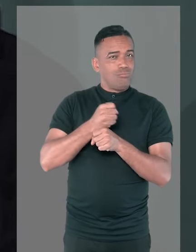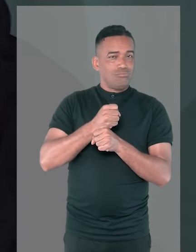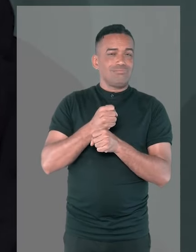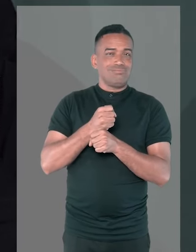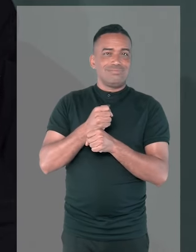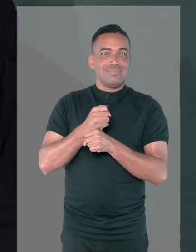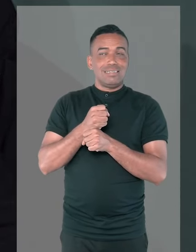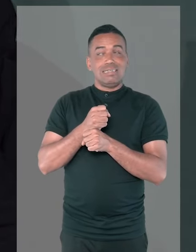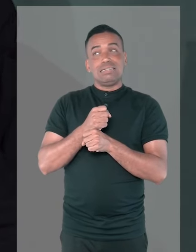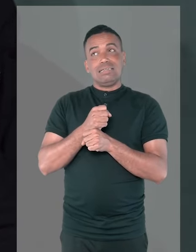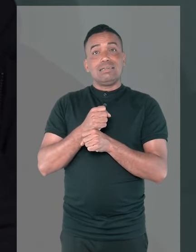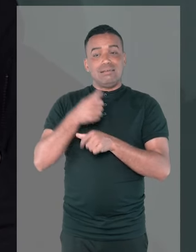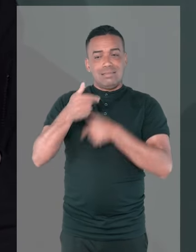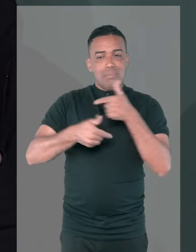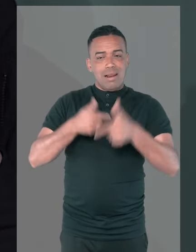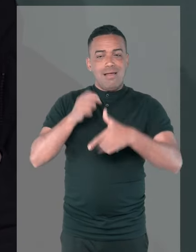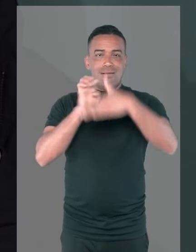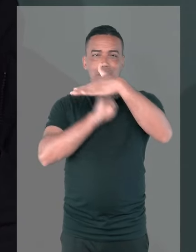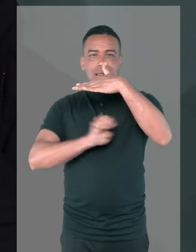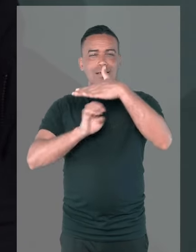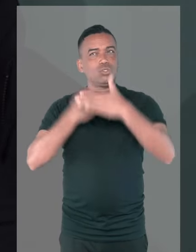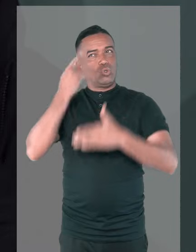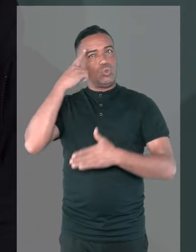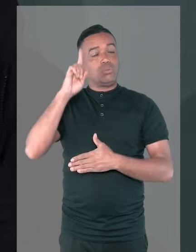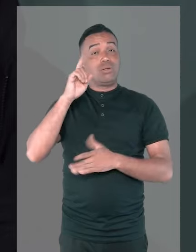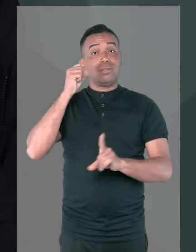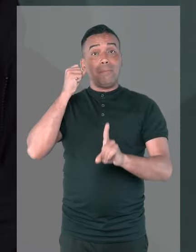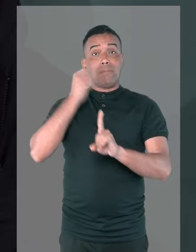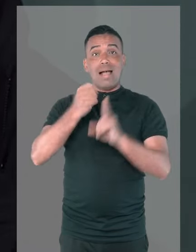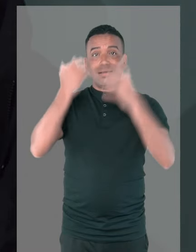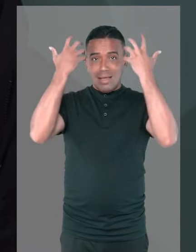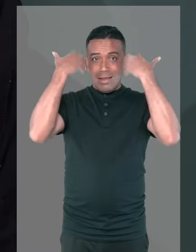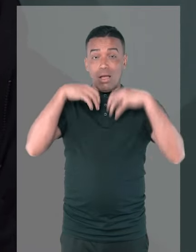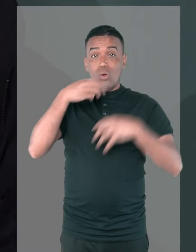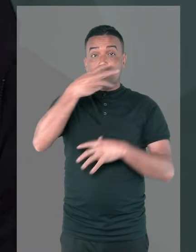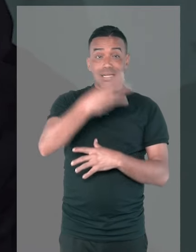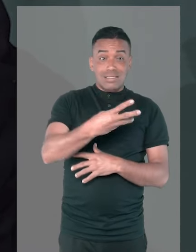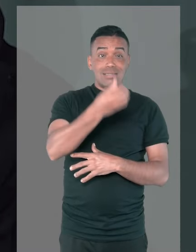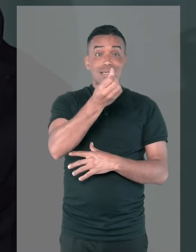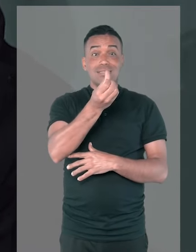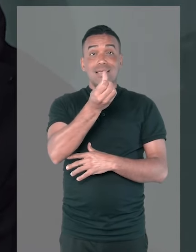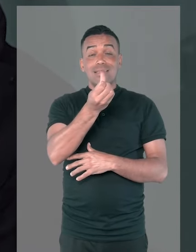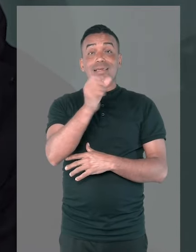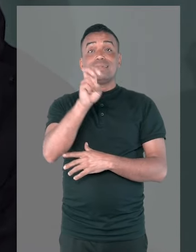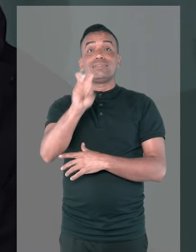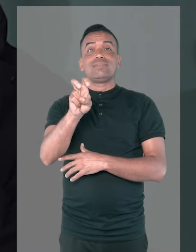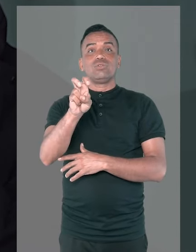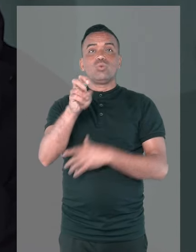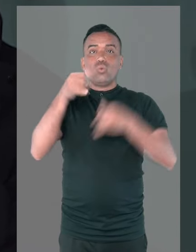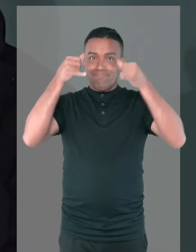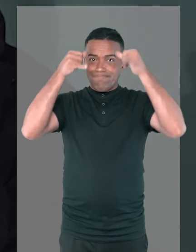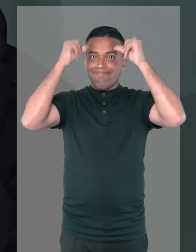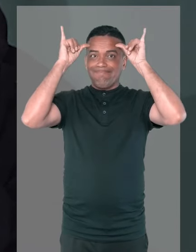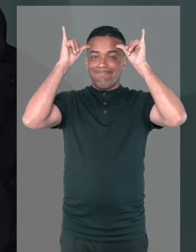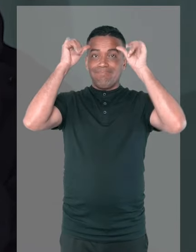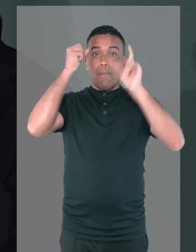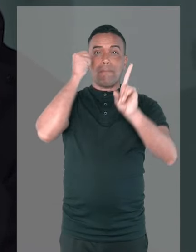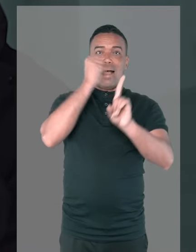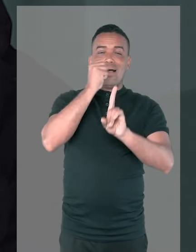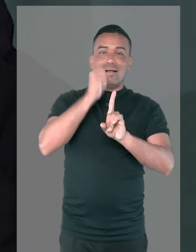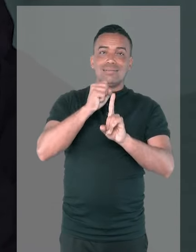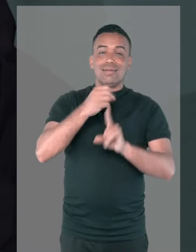um expediente comum, ele abate 365 cabeças de gado, numa manhã